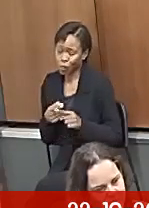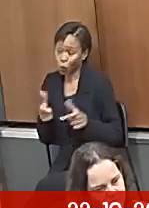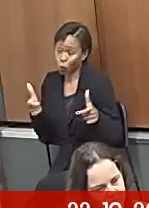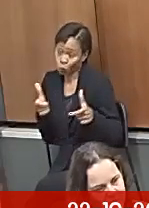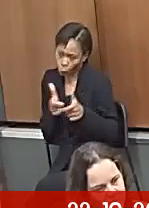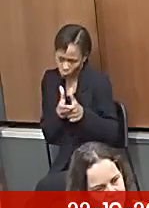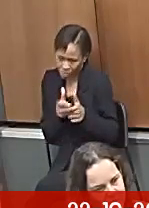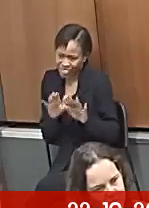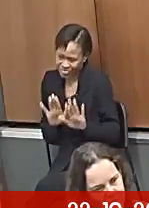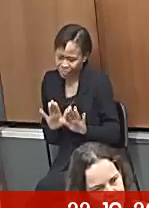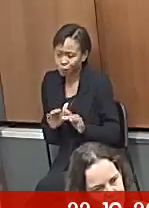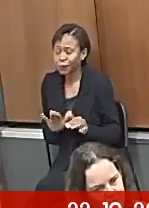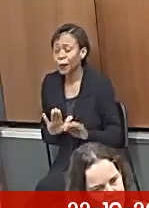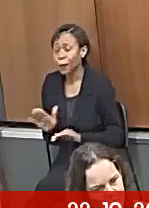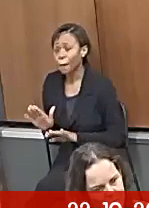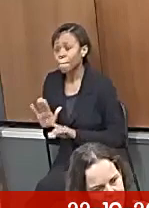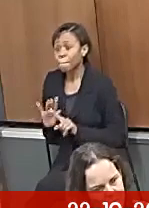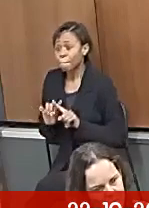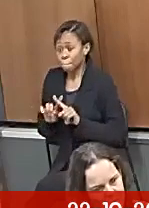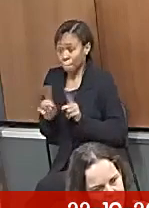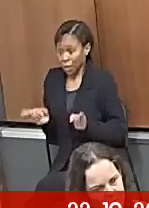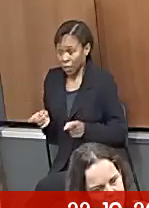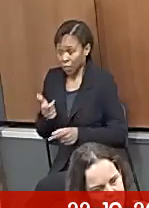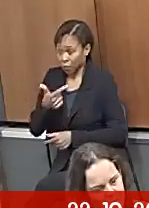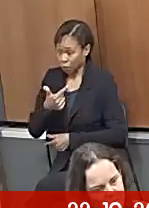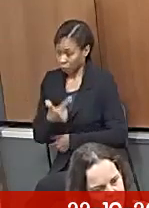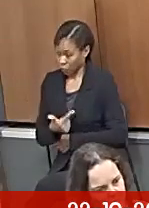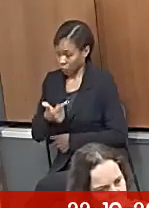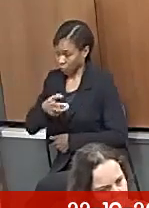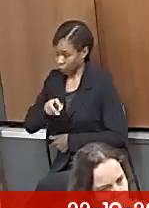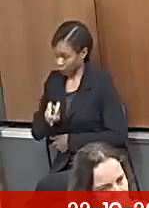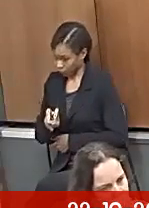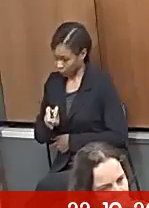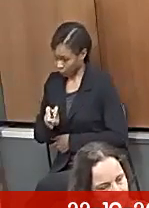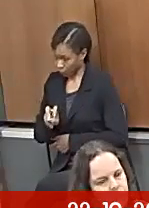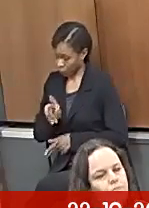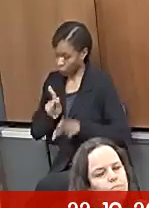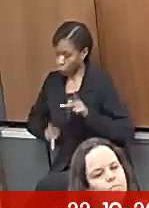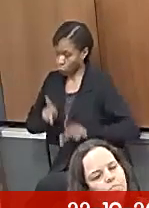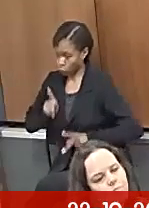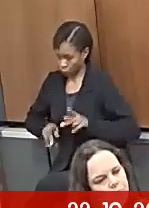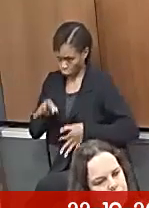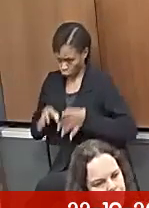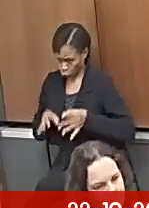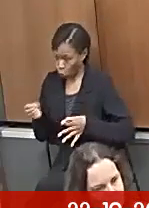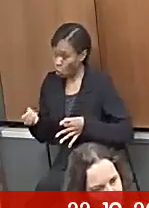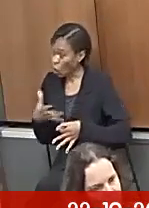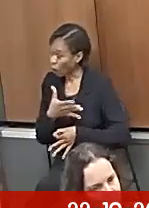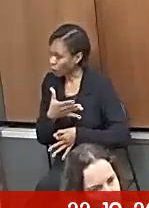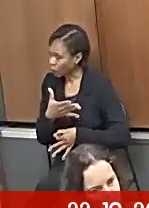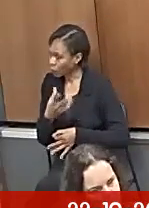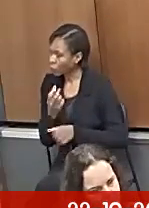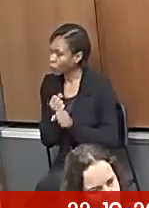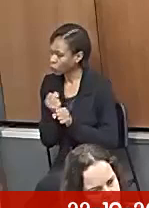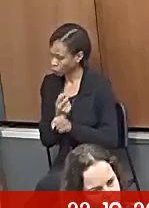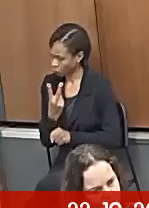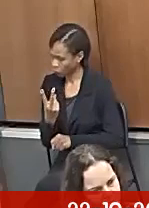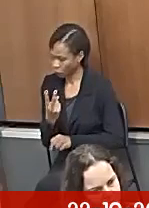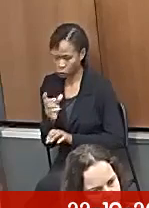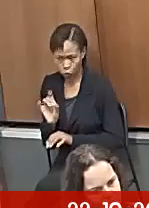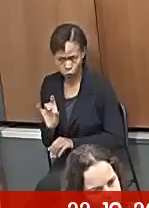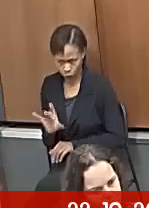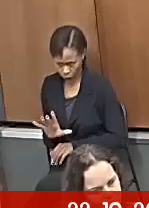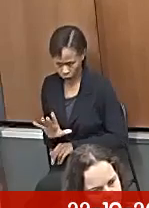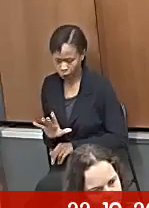auditório. Mas a 25ª, gente, é importante eu falar, é uma promotoria nova, né? Ela tem só 2 anos, e é